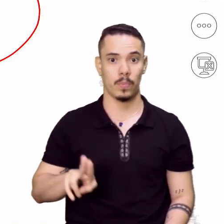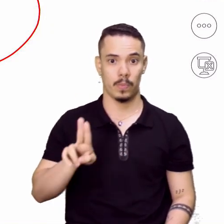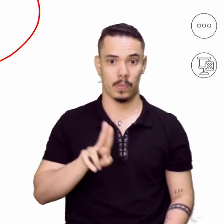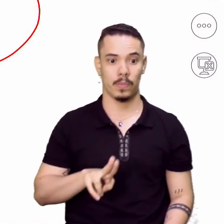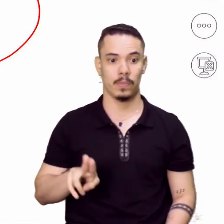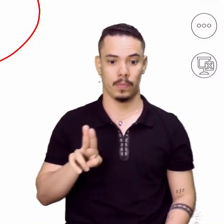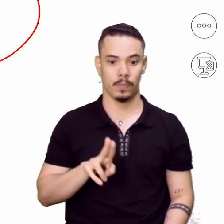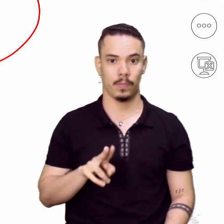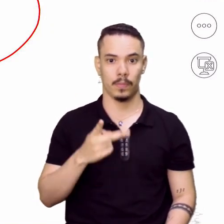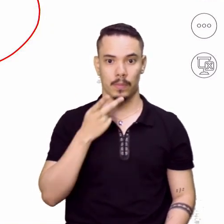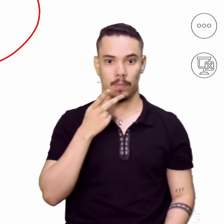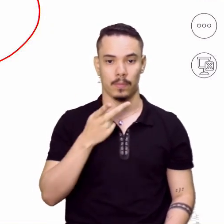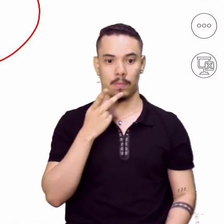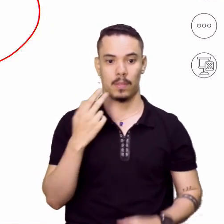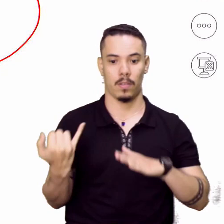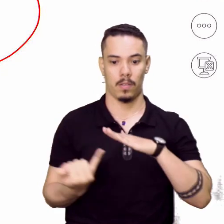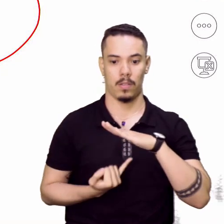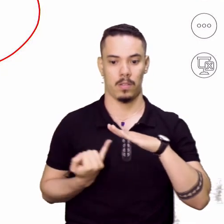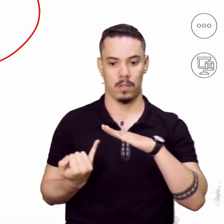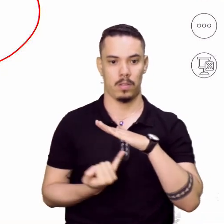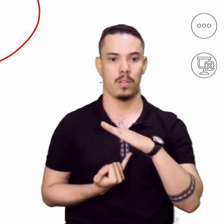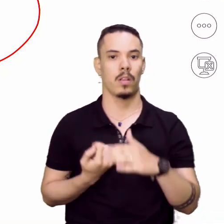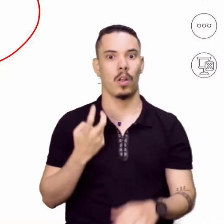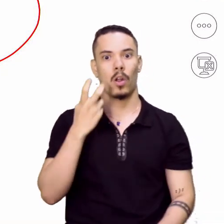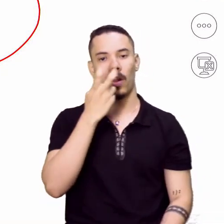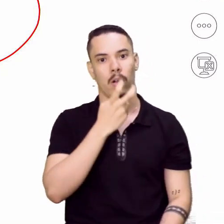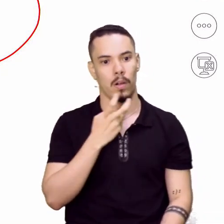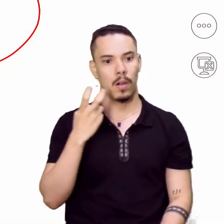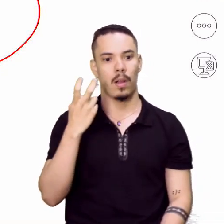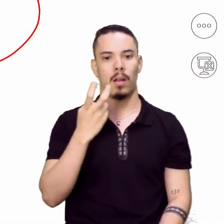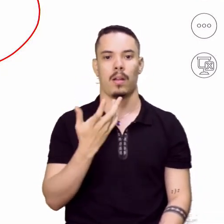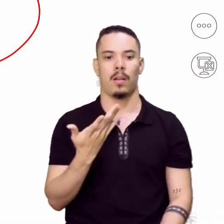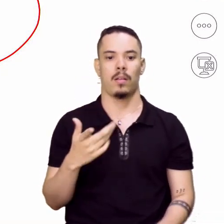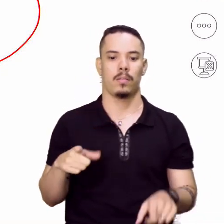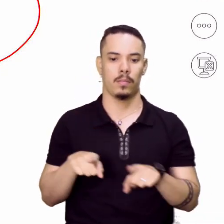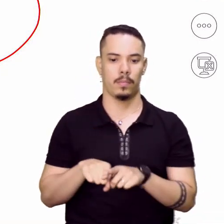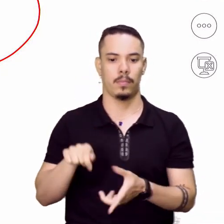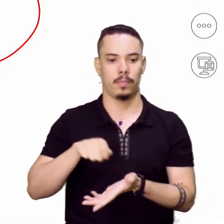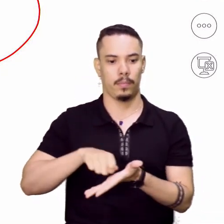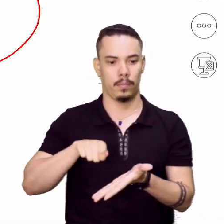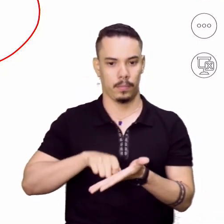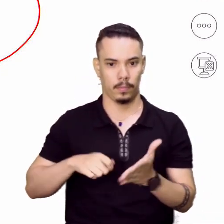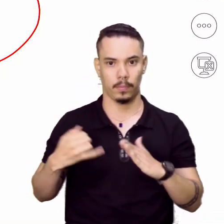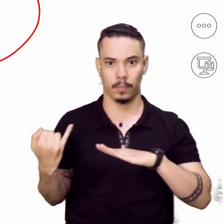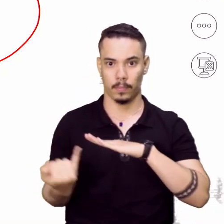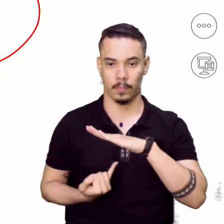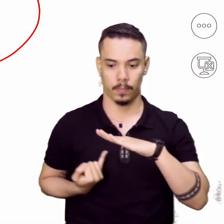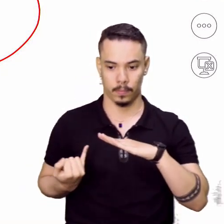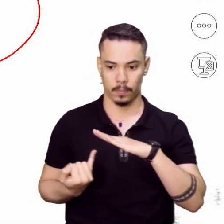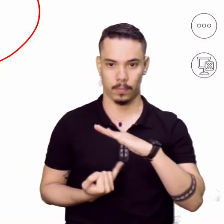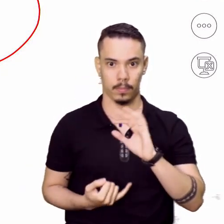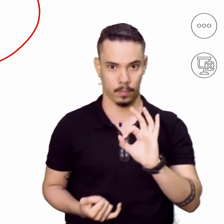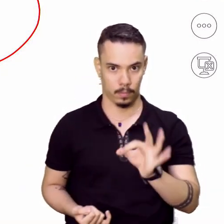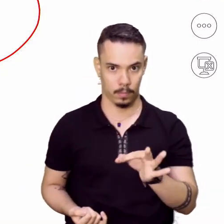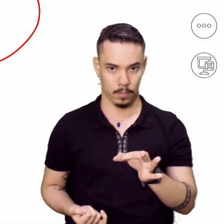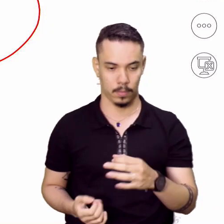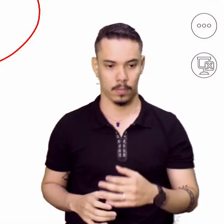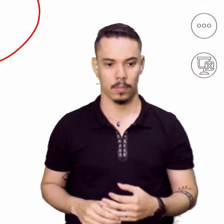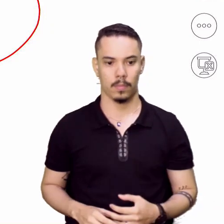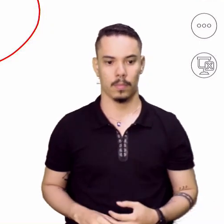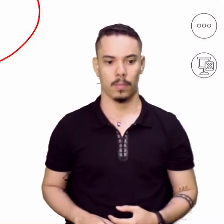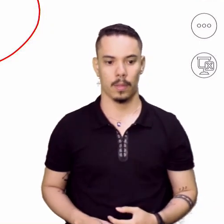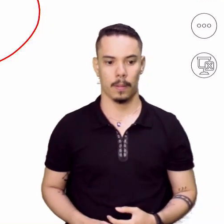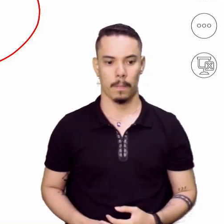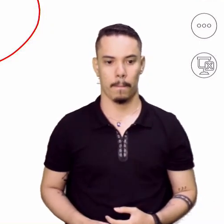numa fala informal na linguagem oral na linguagem escrita informal tá portanto já